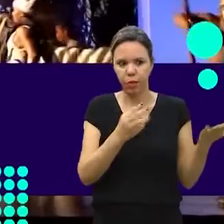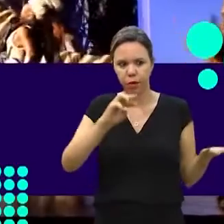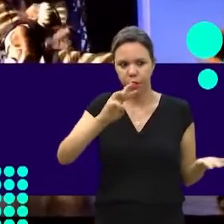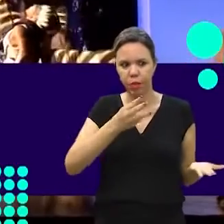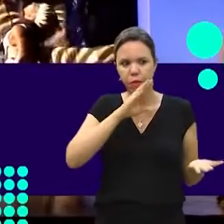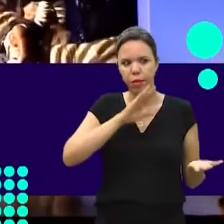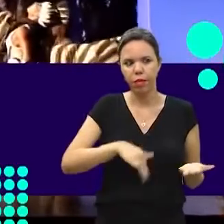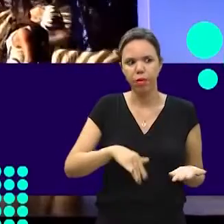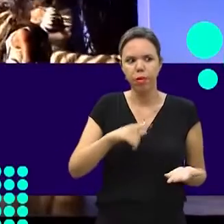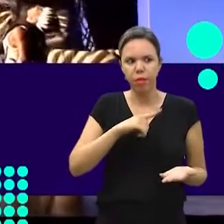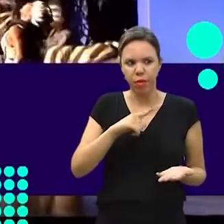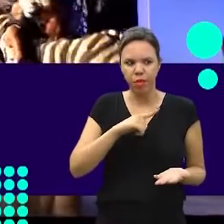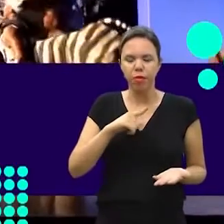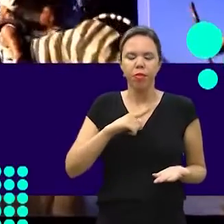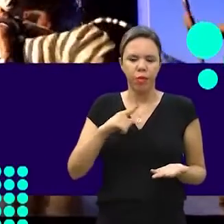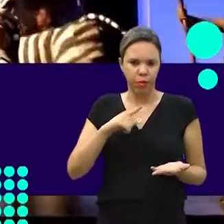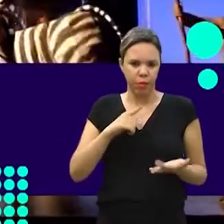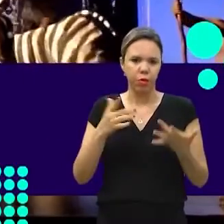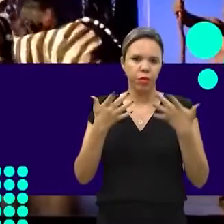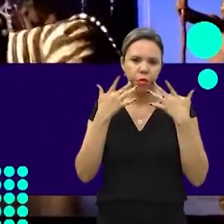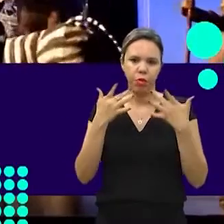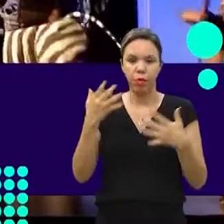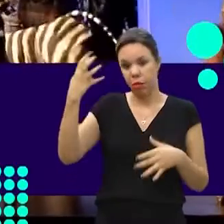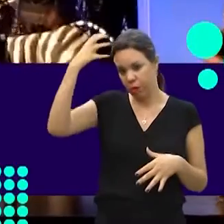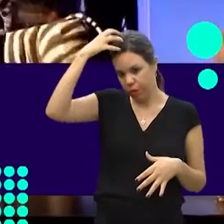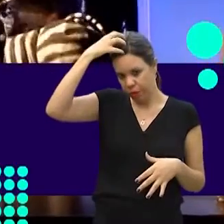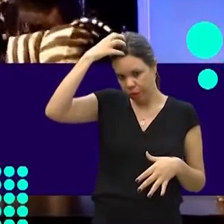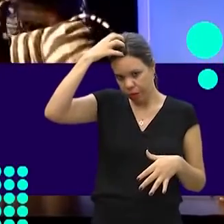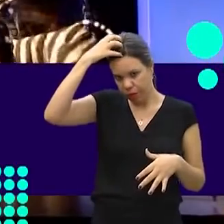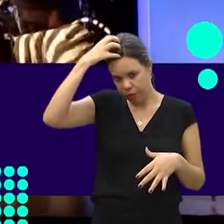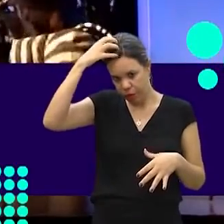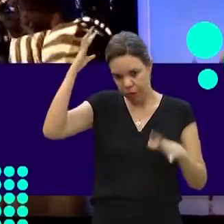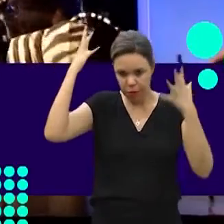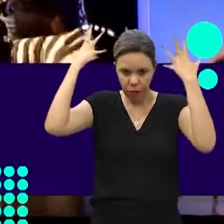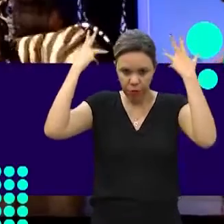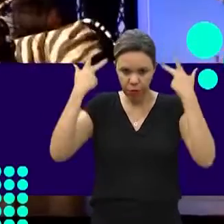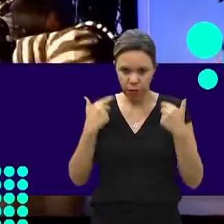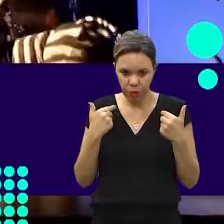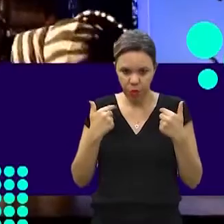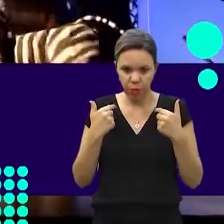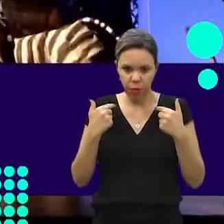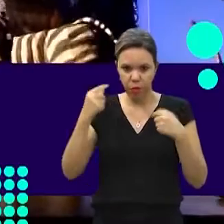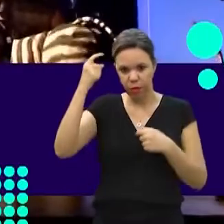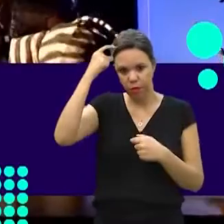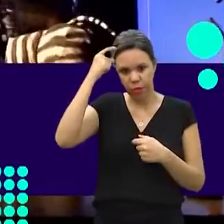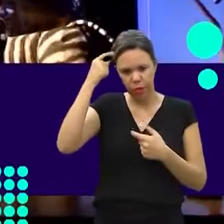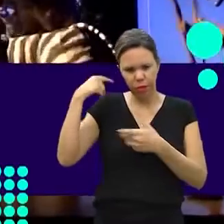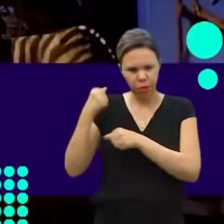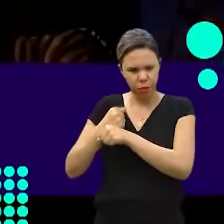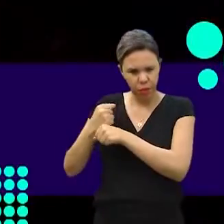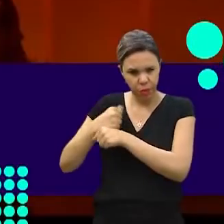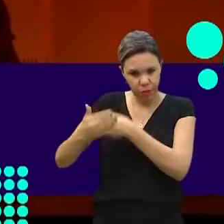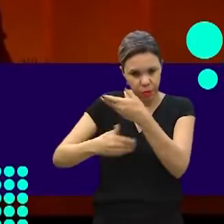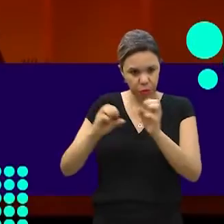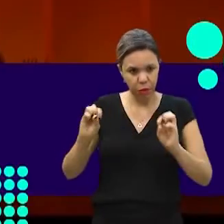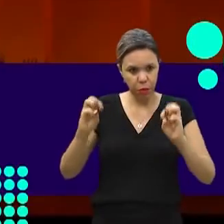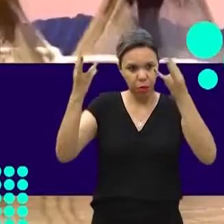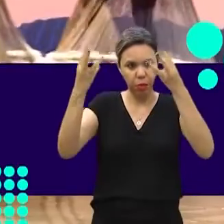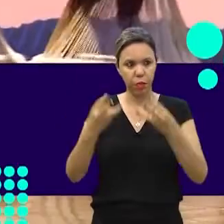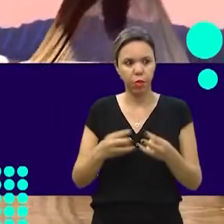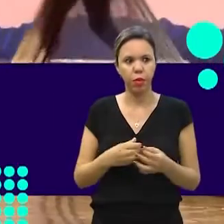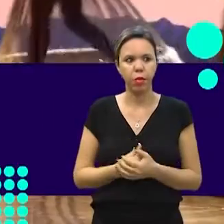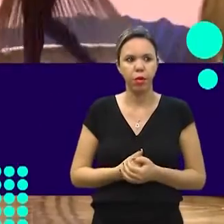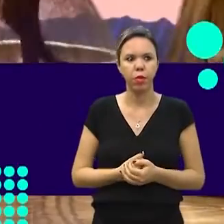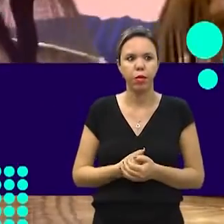domingo, às 3 da tarde, vai ter o espetáculo Rei Leão, um clássico da Disney que transcende gerações. O